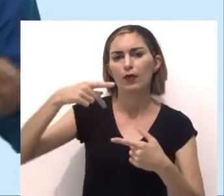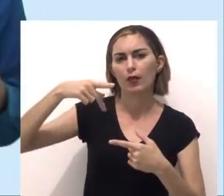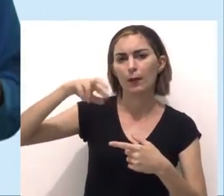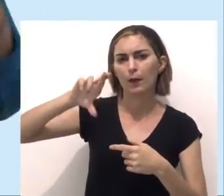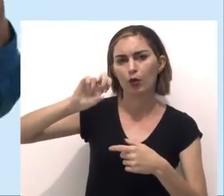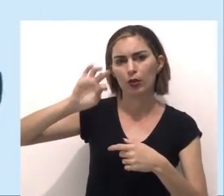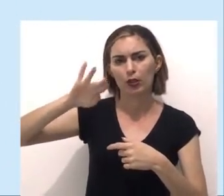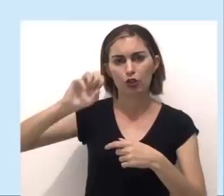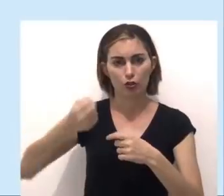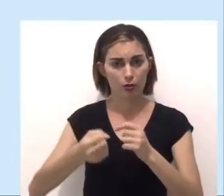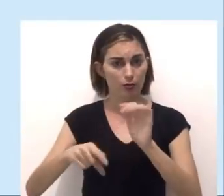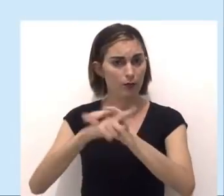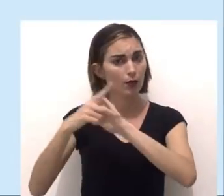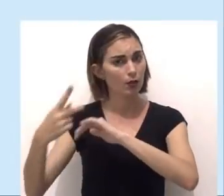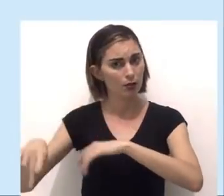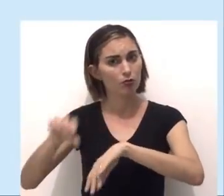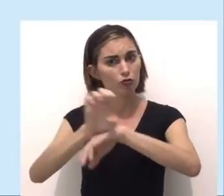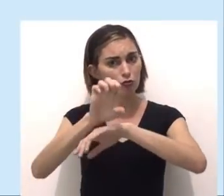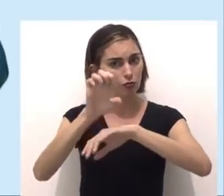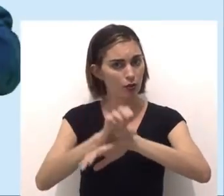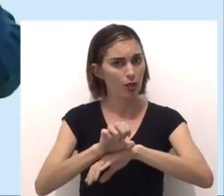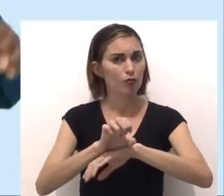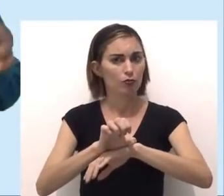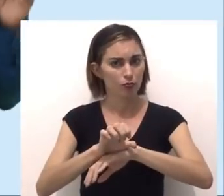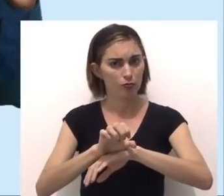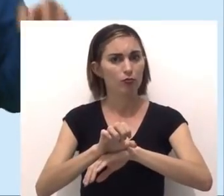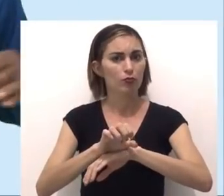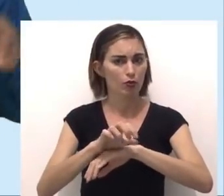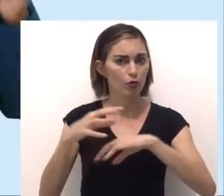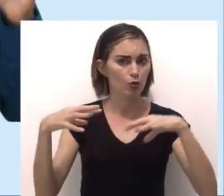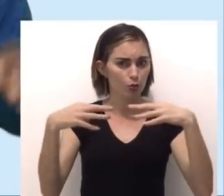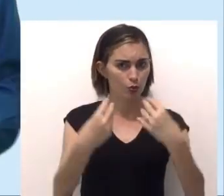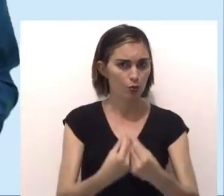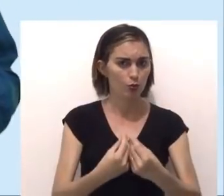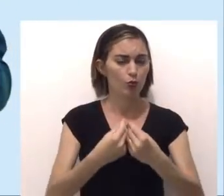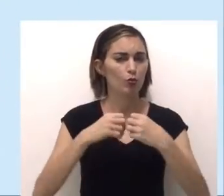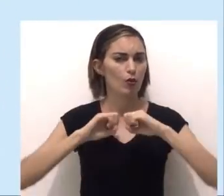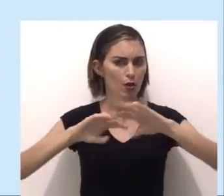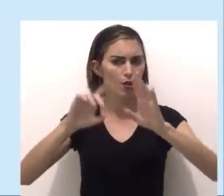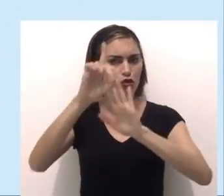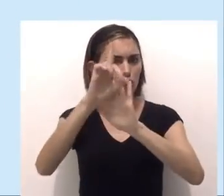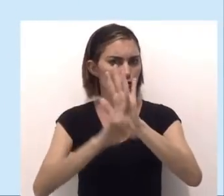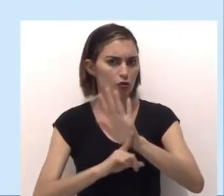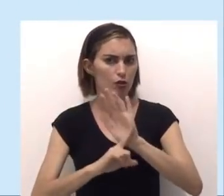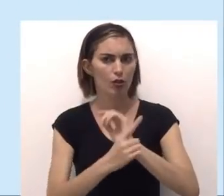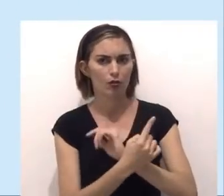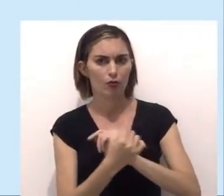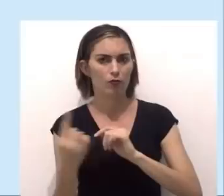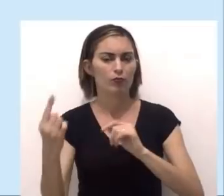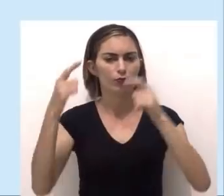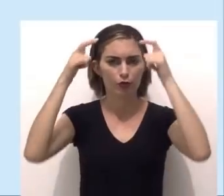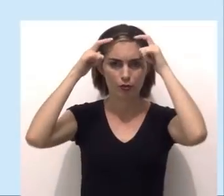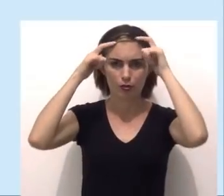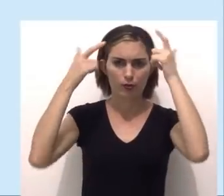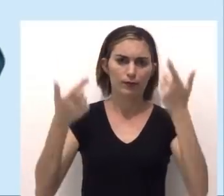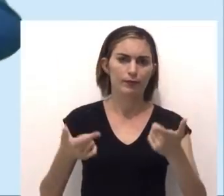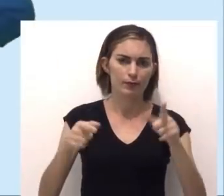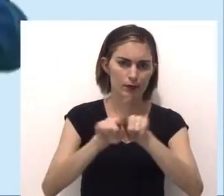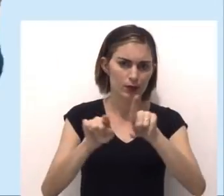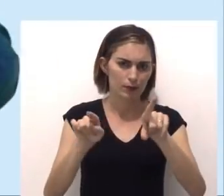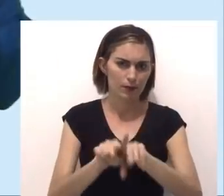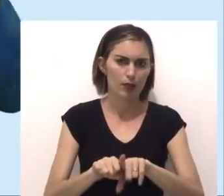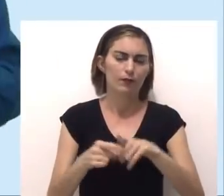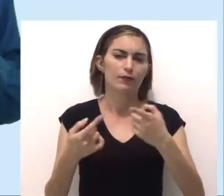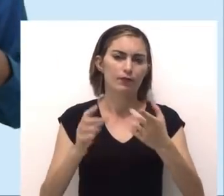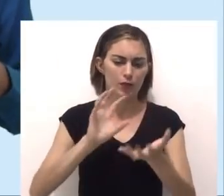pessoal seguinte, a fazer parte do Estado, justificando que pela doutrina o direito divino dos reis. Então